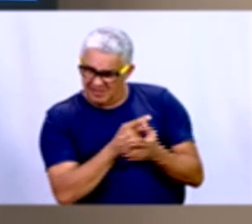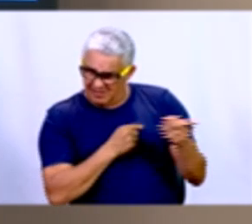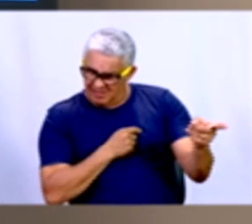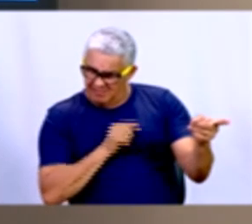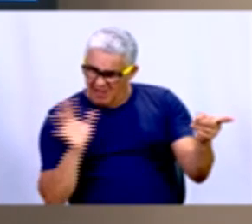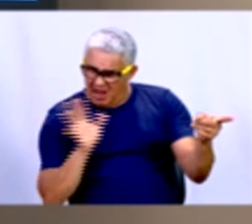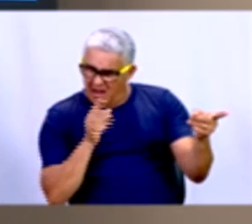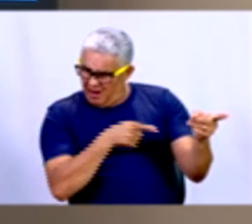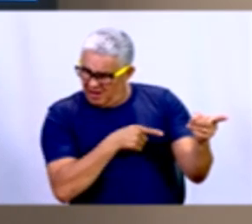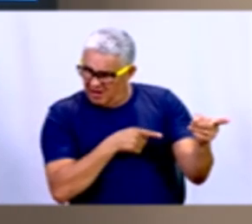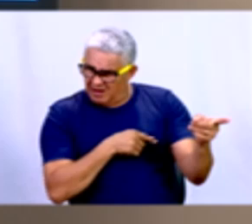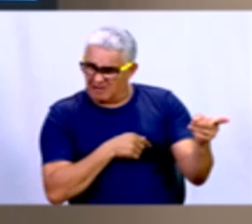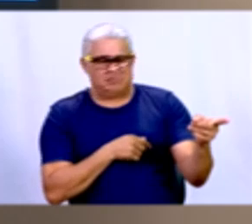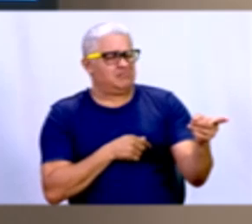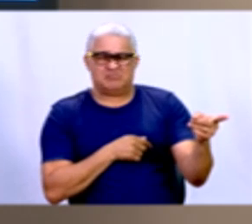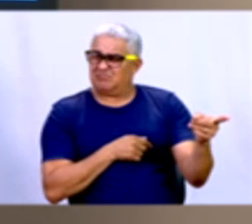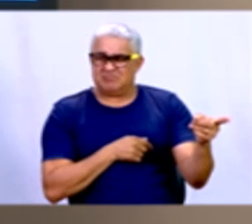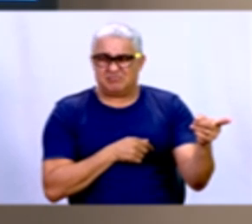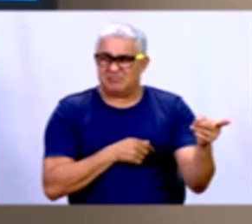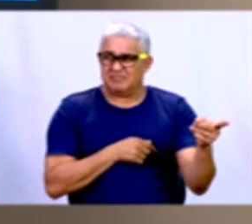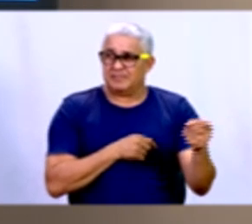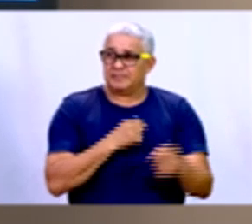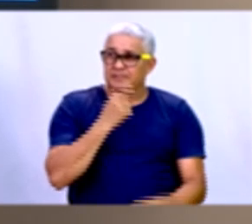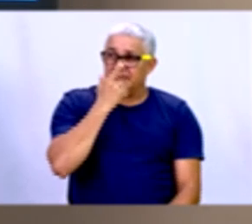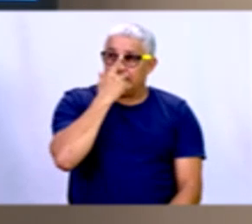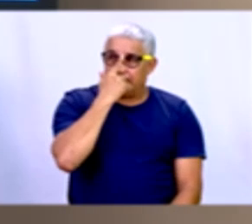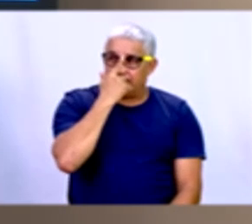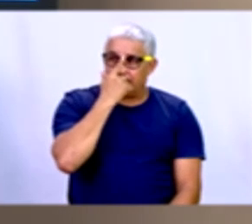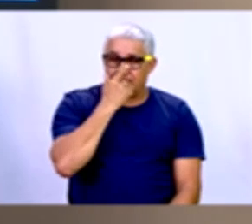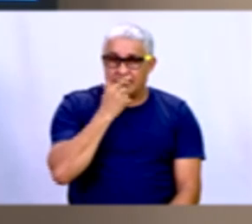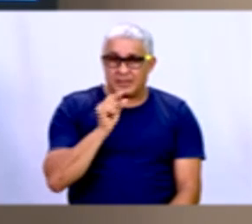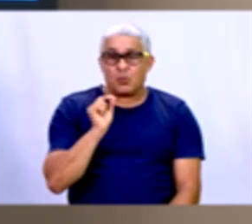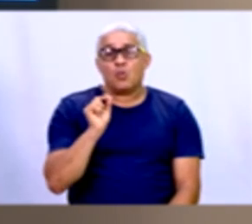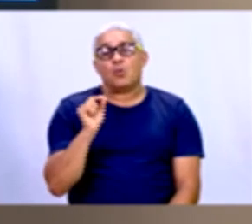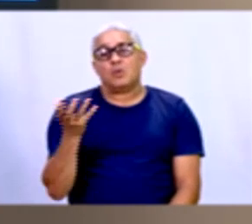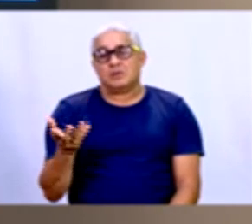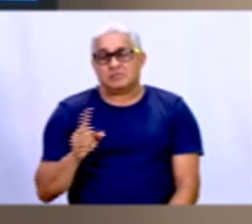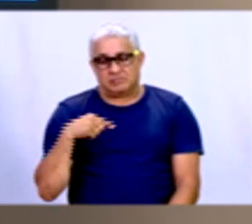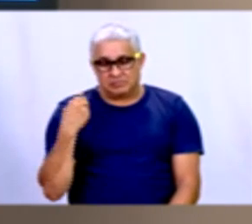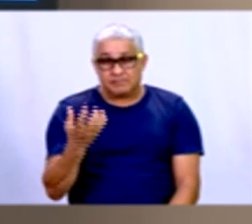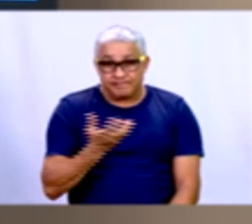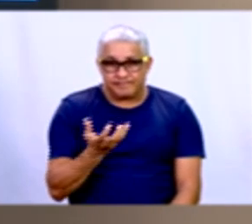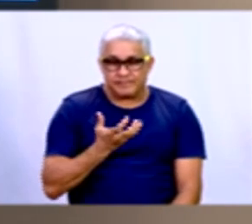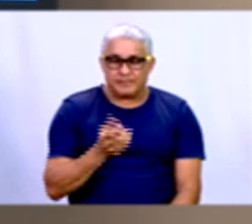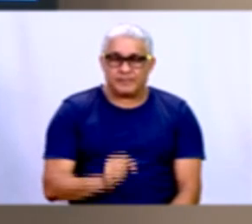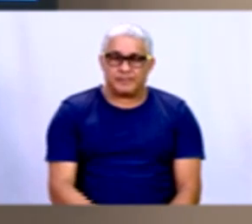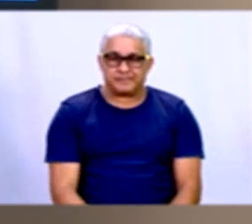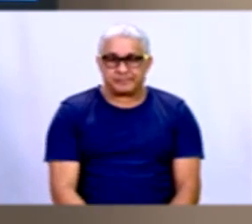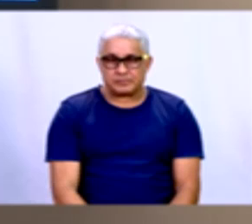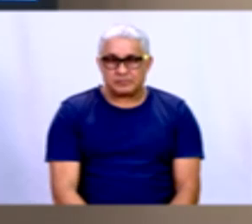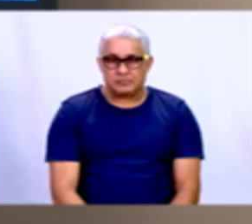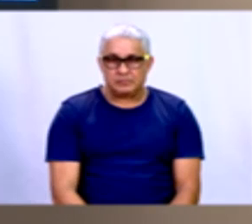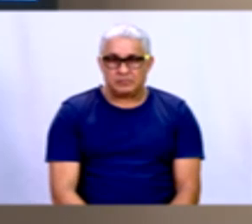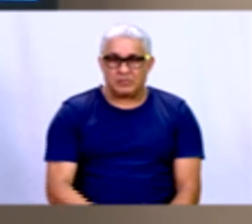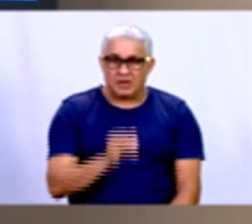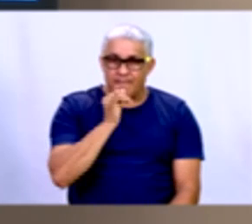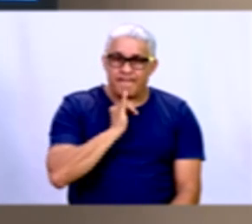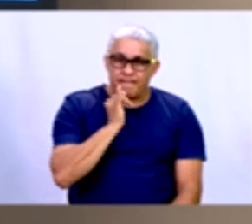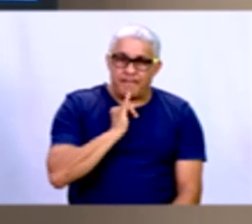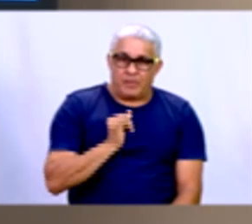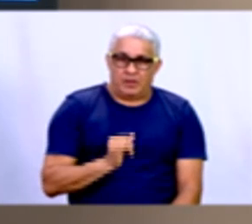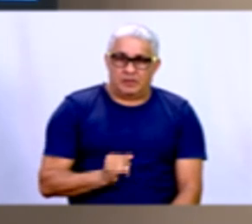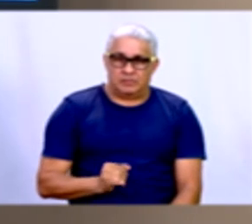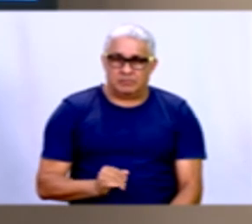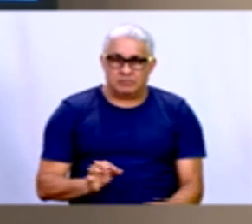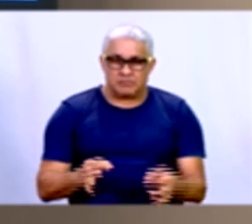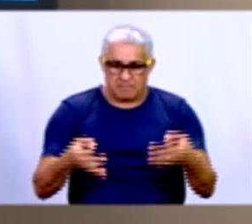isso aqui, certo? Qualquer um de nós, quando a gente quer uma peça bem feita,